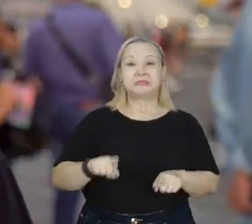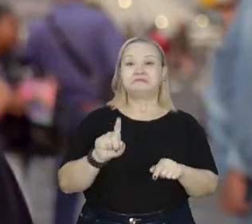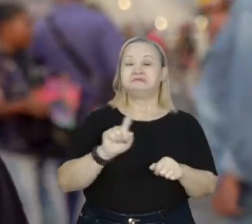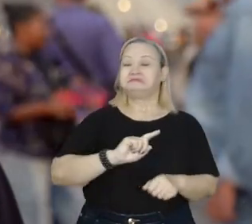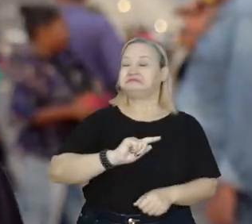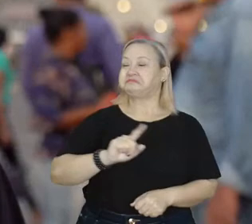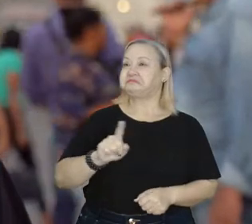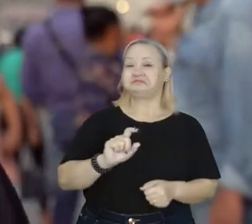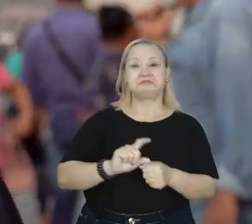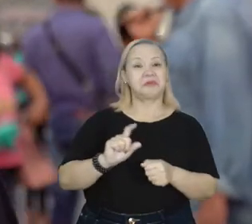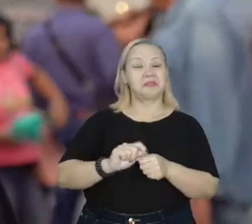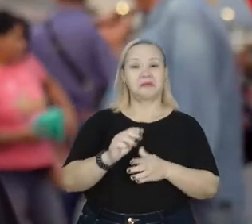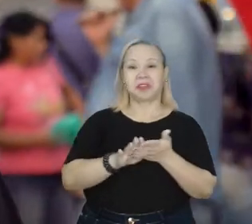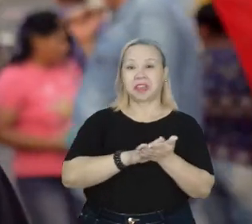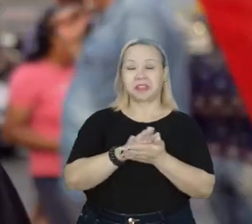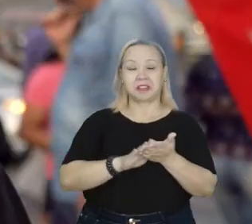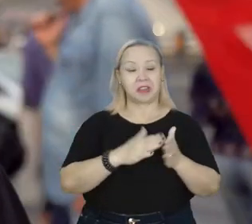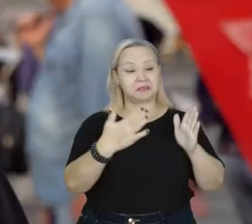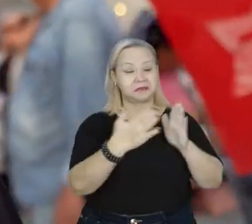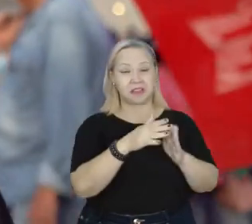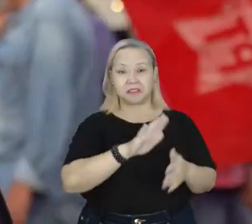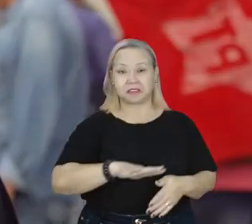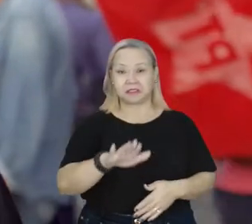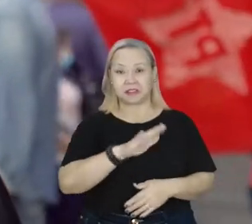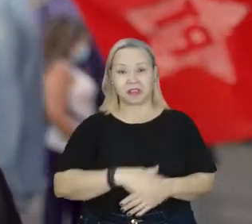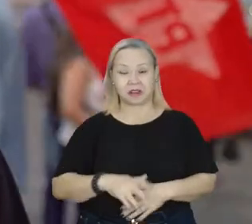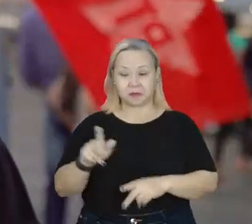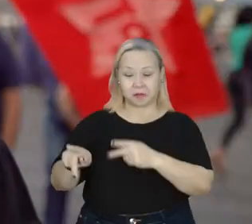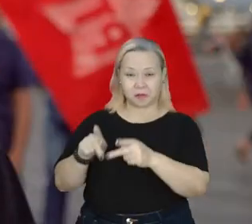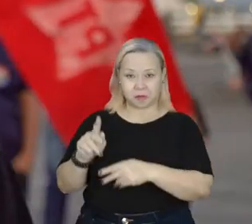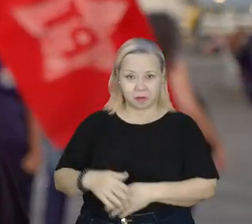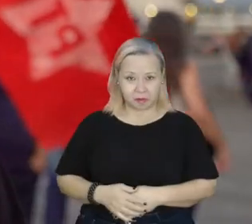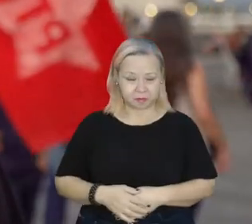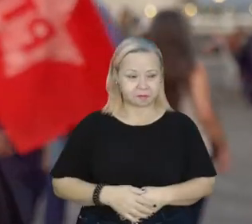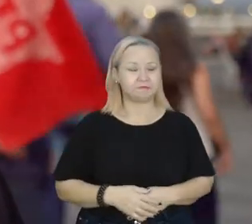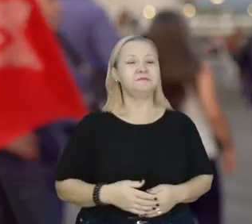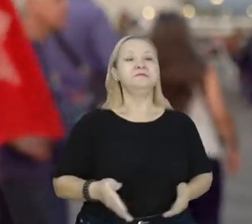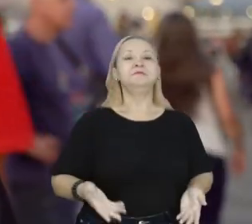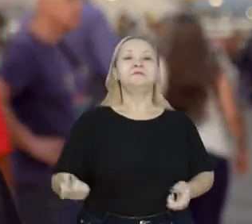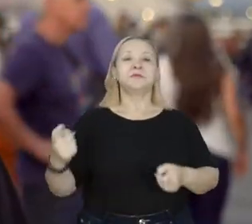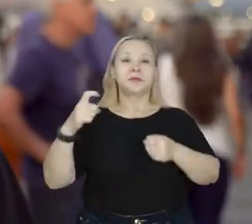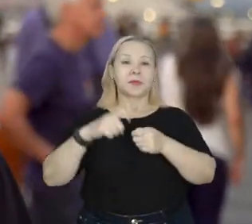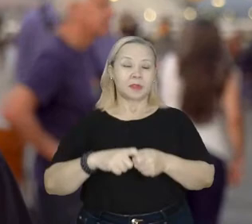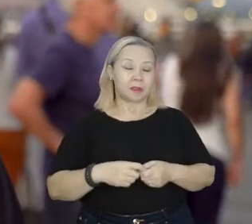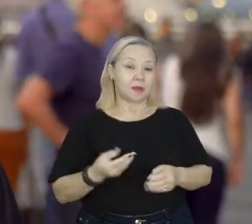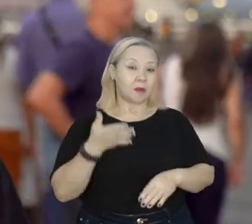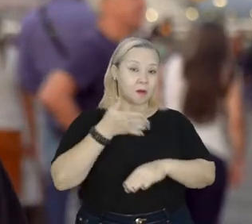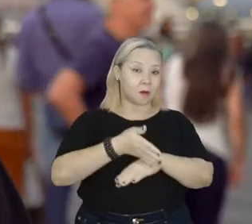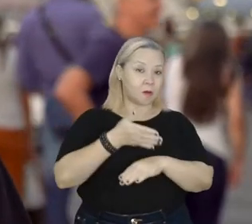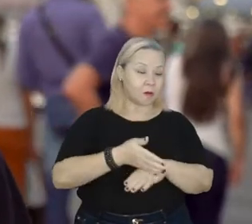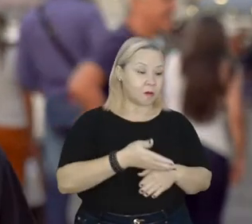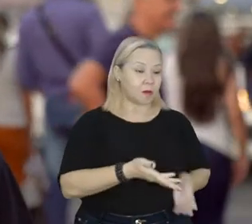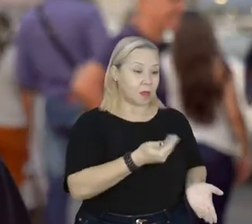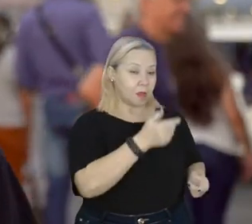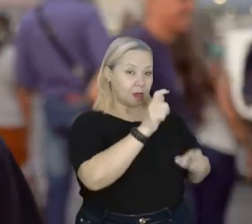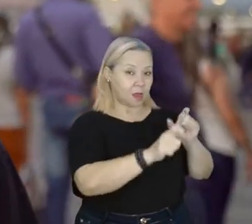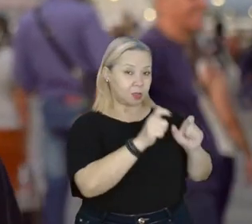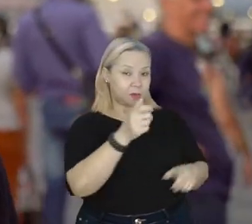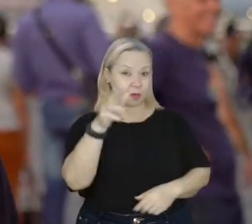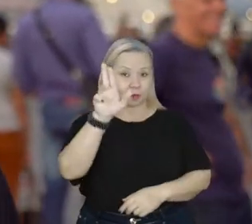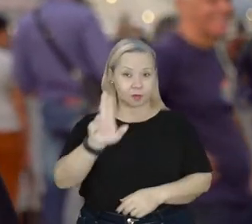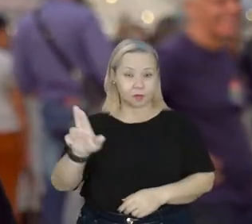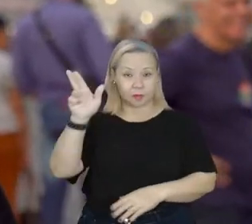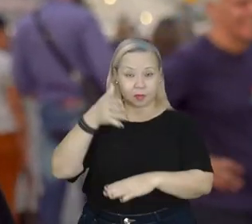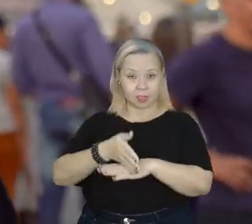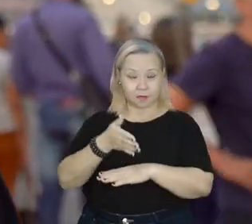garantir participação, voltar a trazer a juventude periférica, o negro para dentro da universidade pública, coisa que Bolsonaro não teve